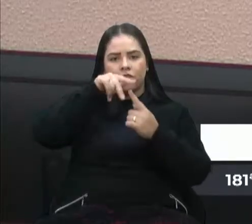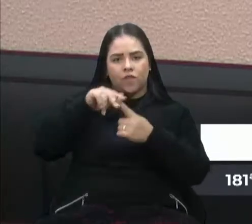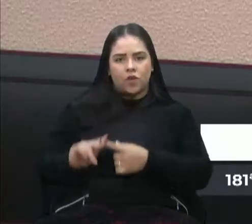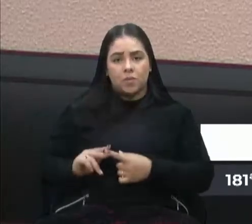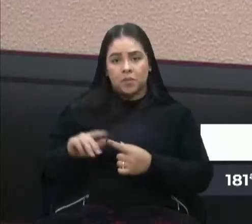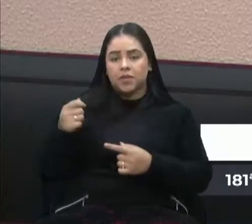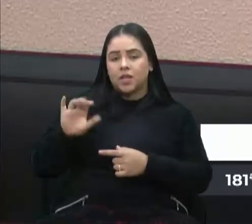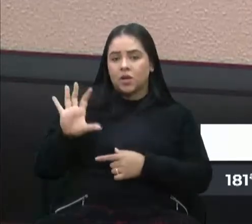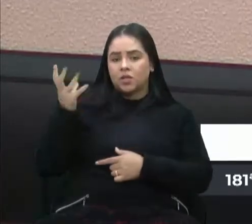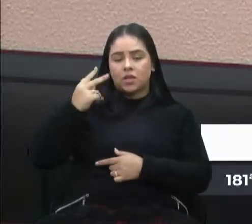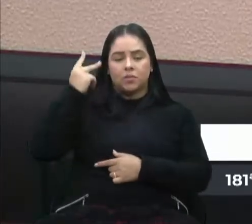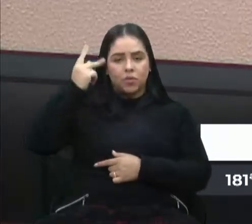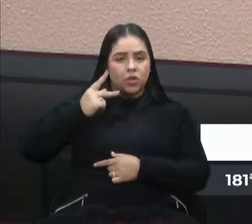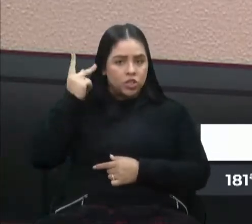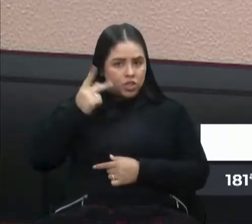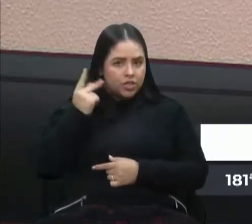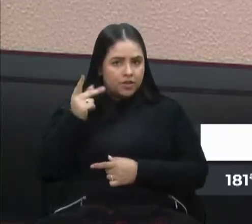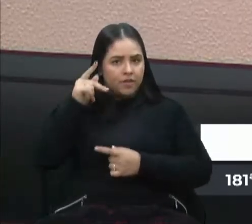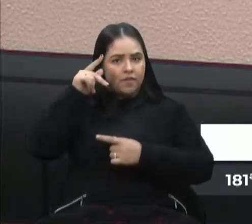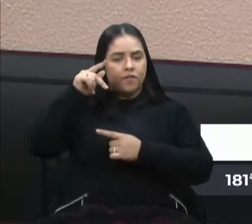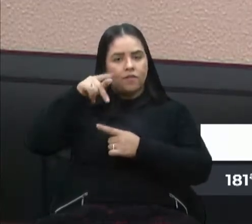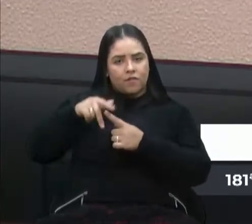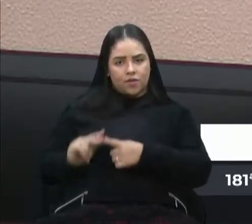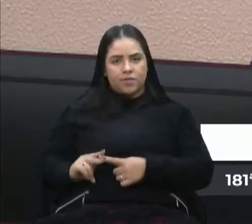reforma política.